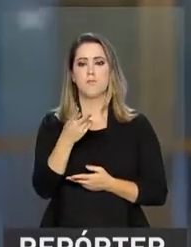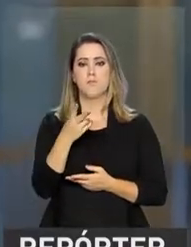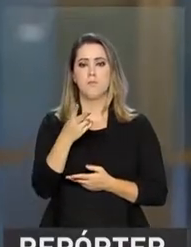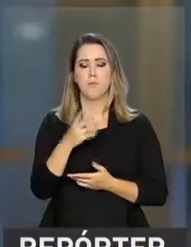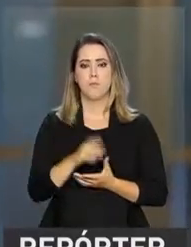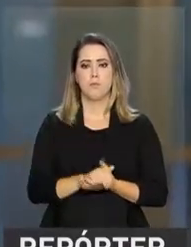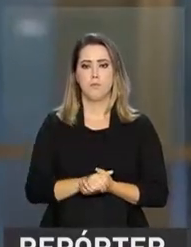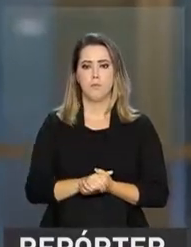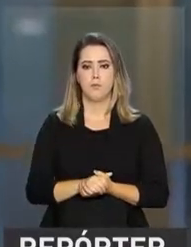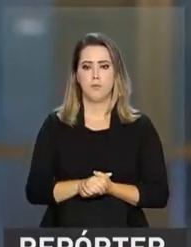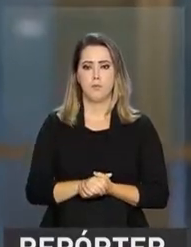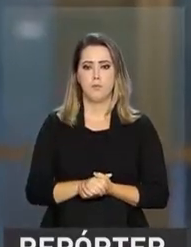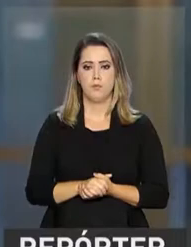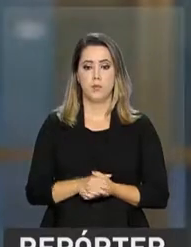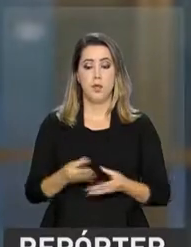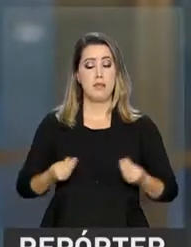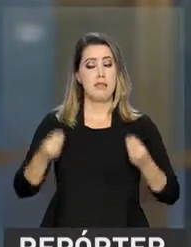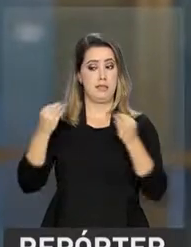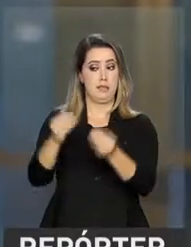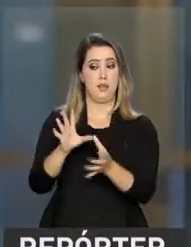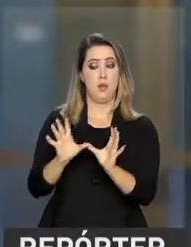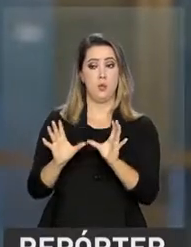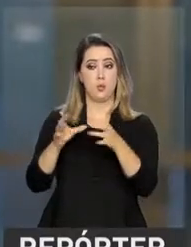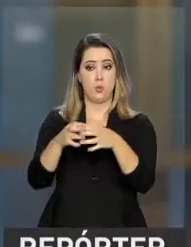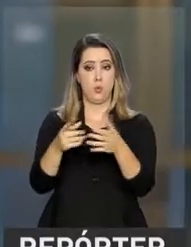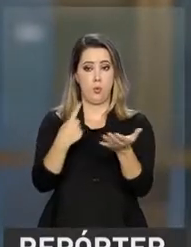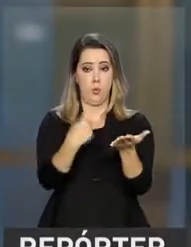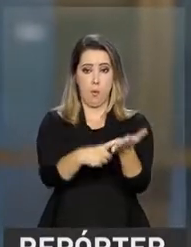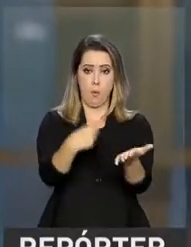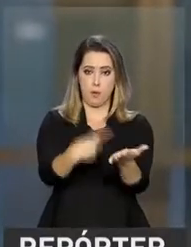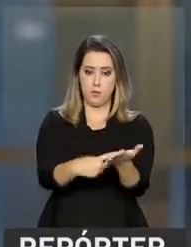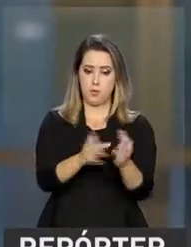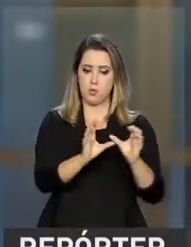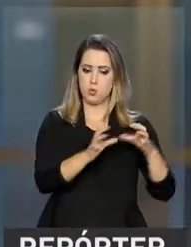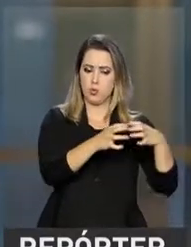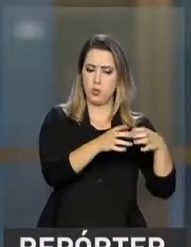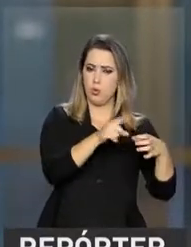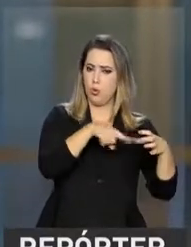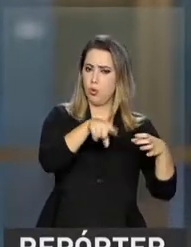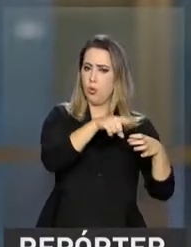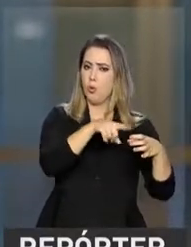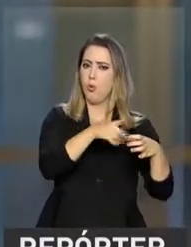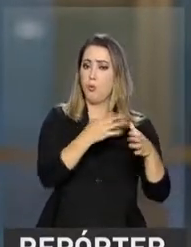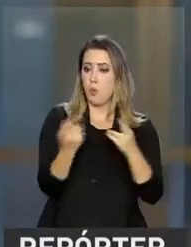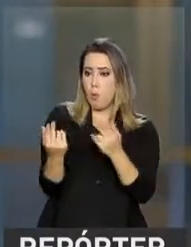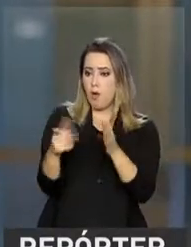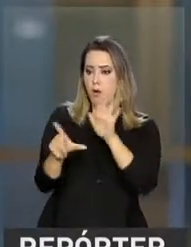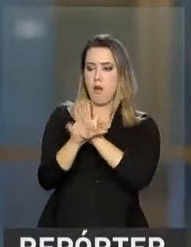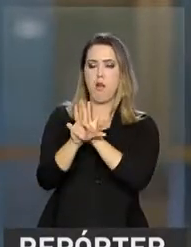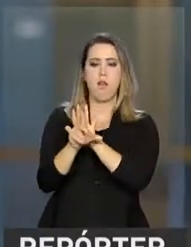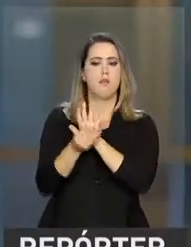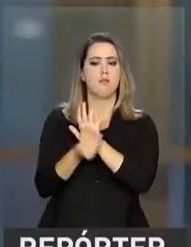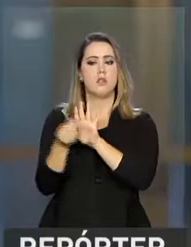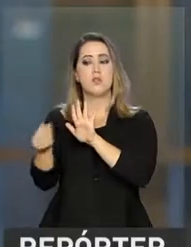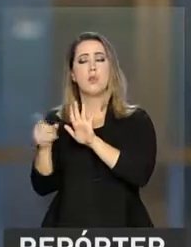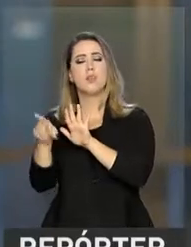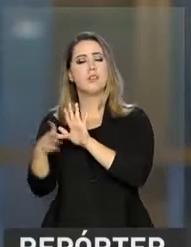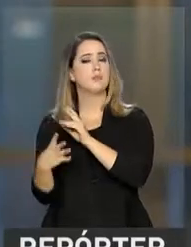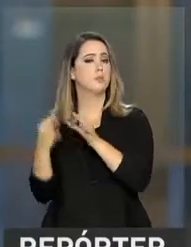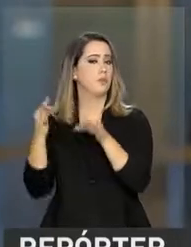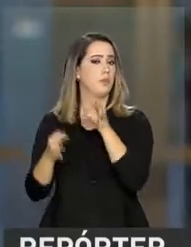aos acordos coletivos de trabalho força de lei naquilo que deliberam trará segurança jurídica